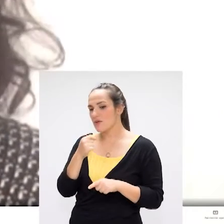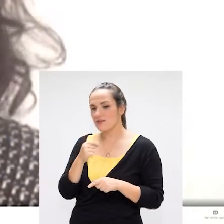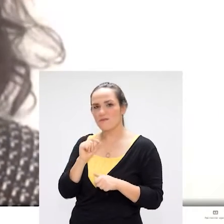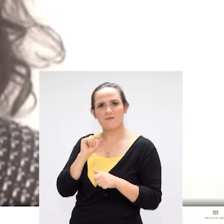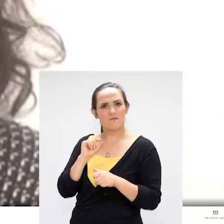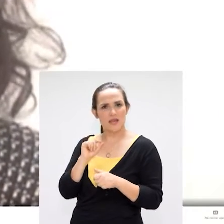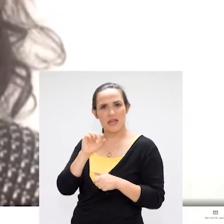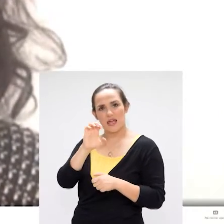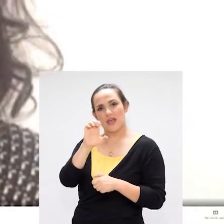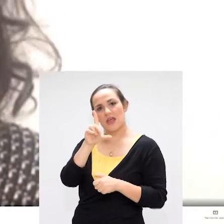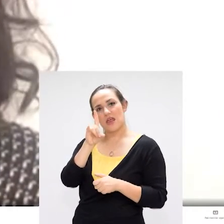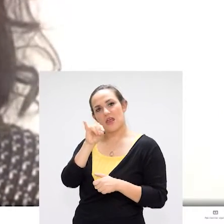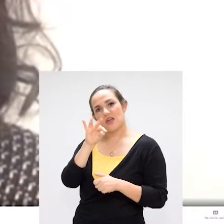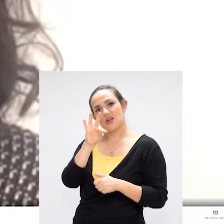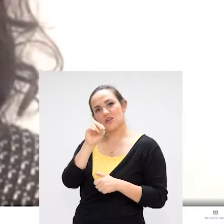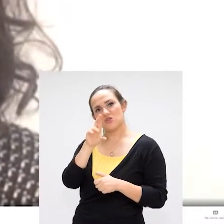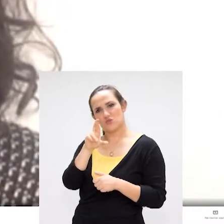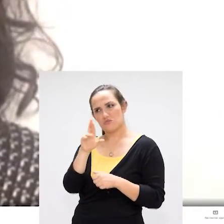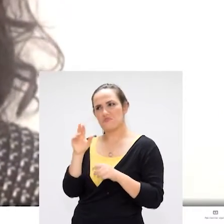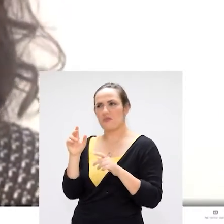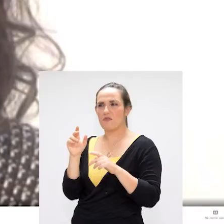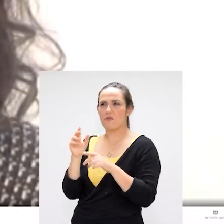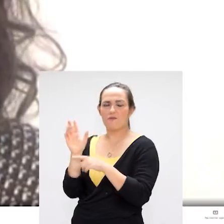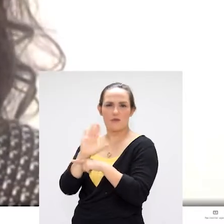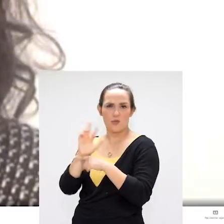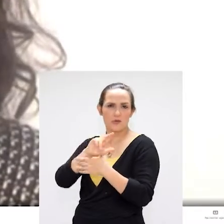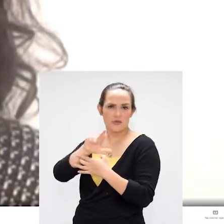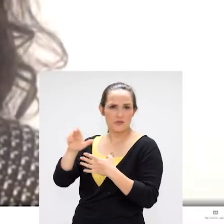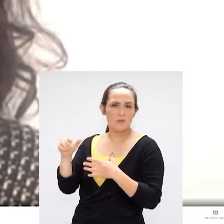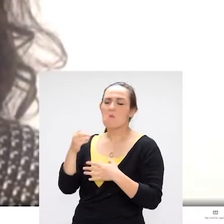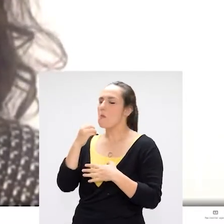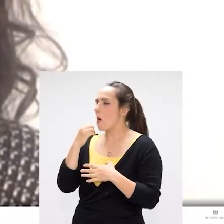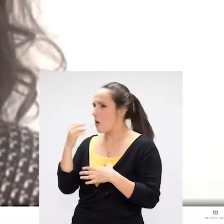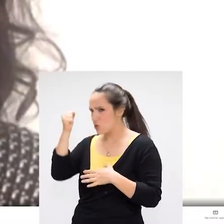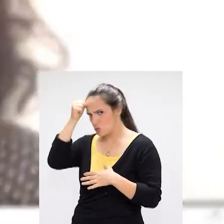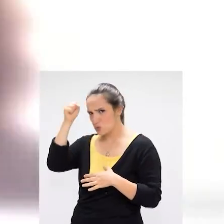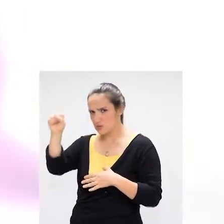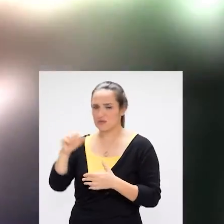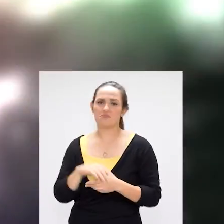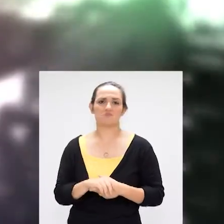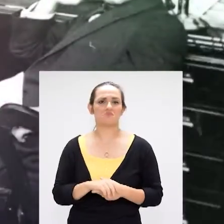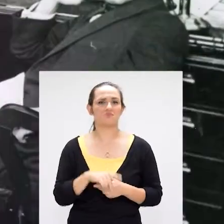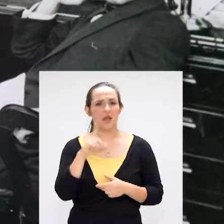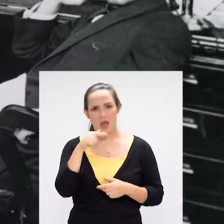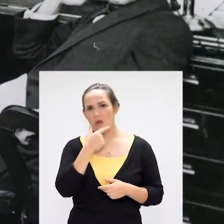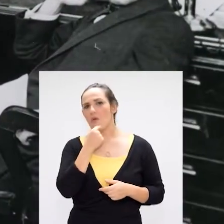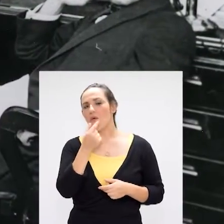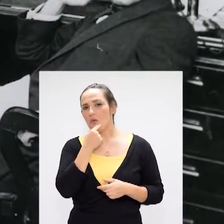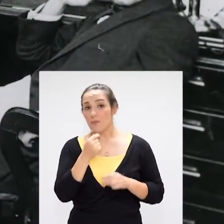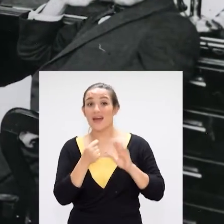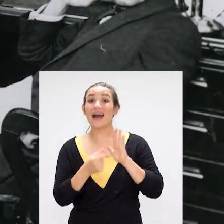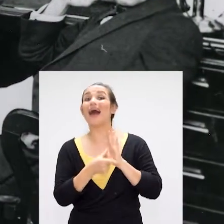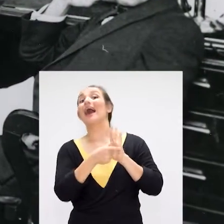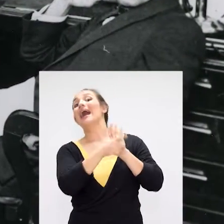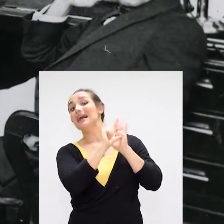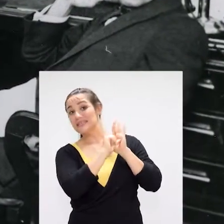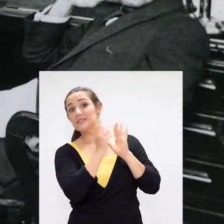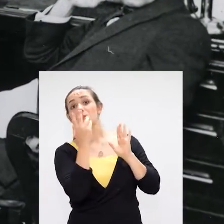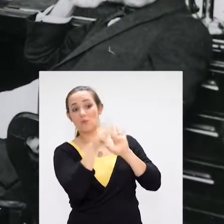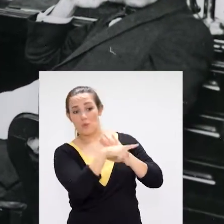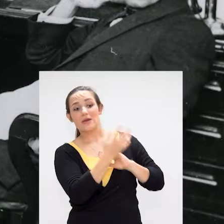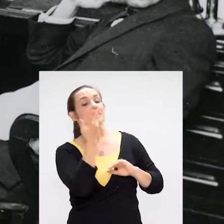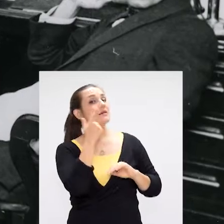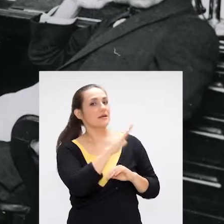editor de muito sucesso, um autor para o público adulto, antes de inventar essa literatura para as